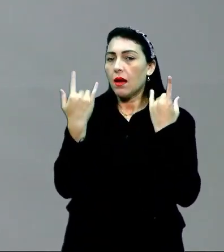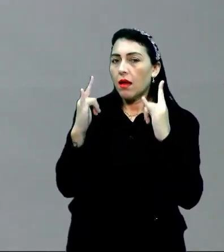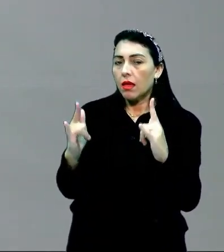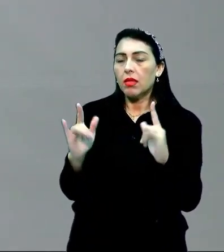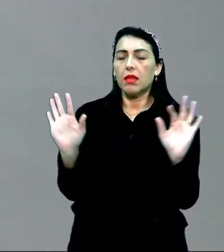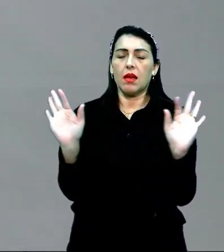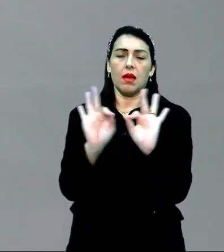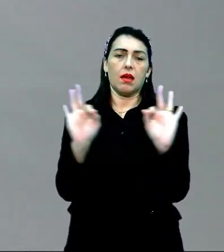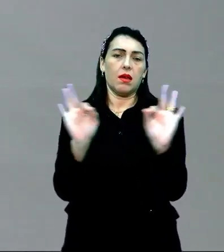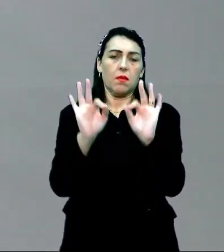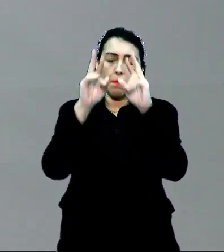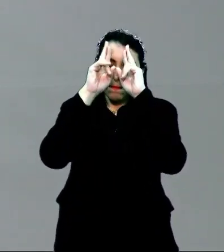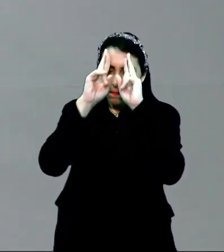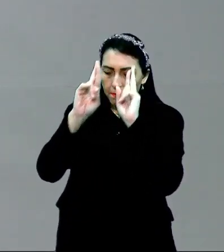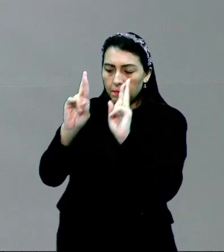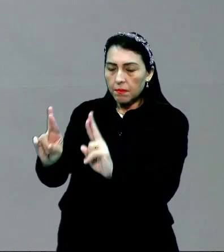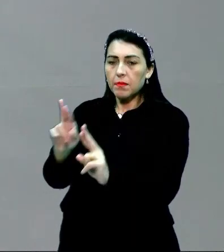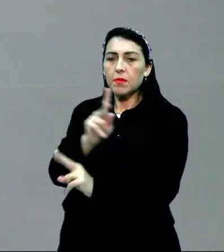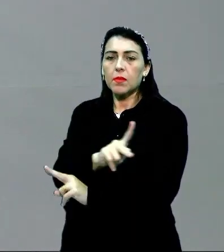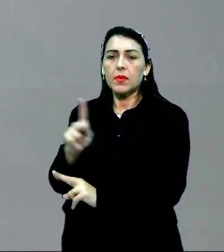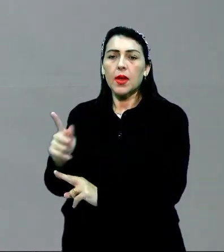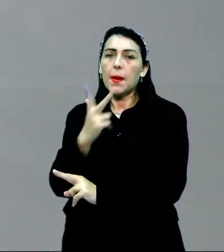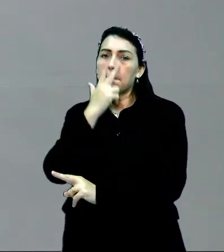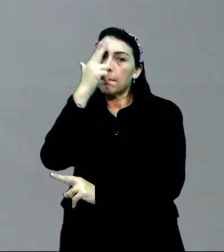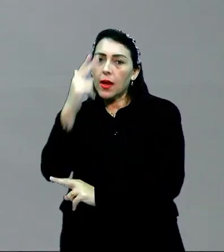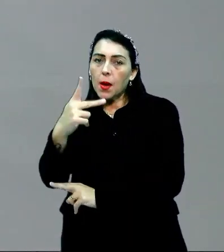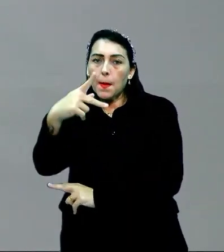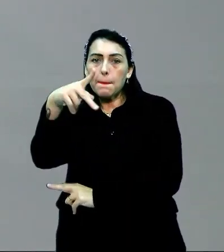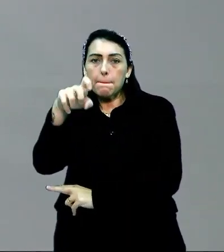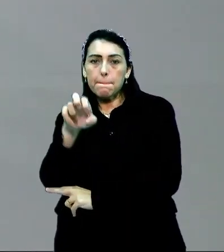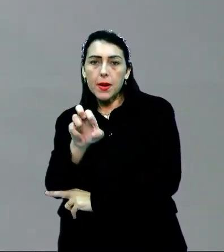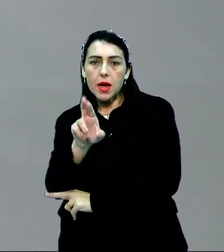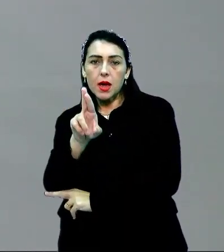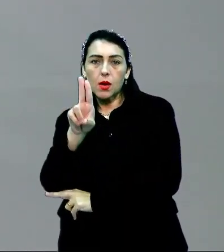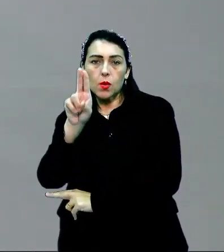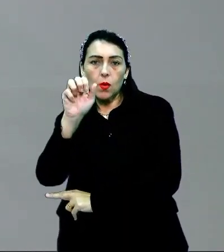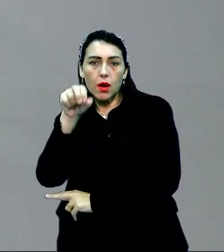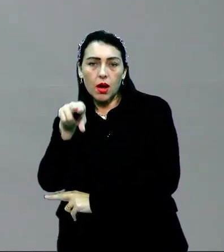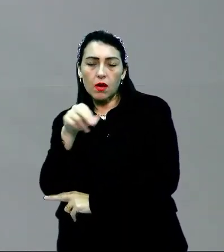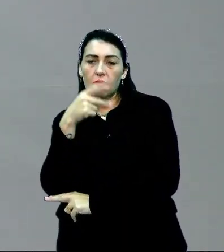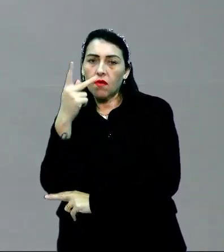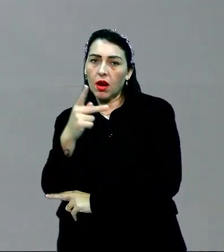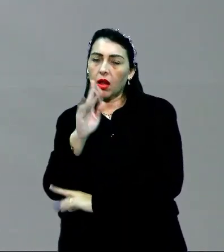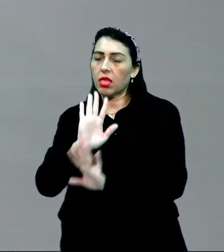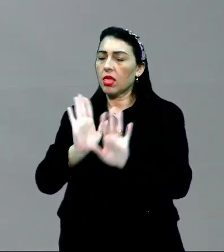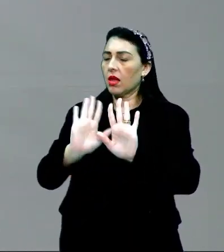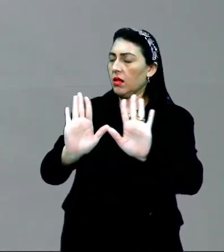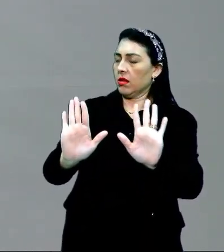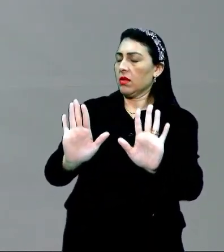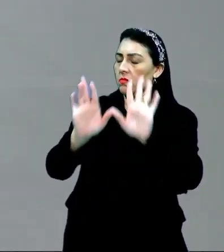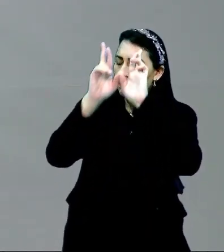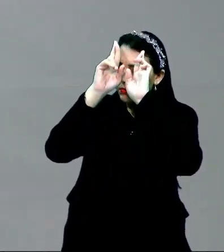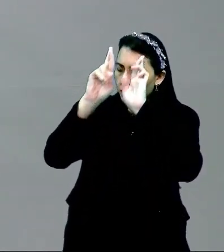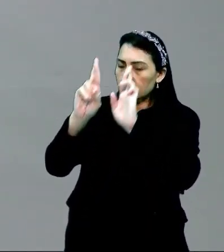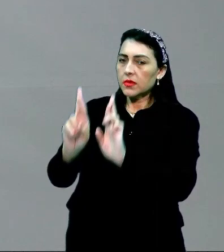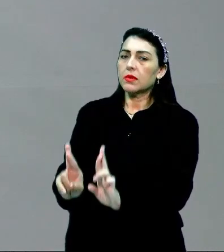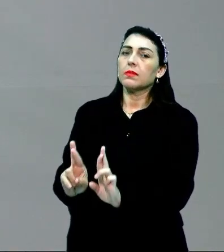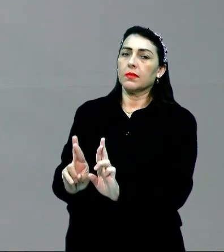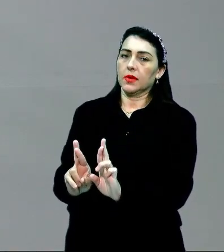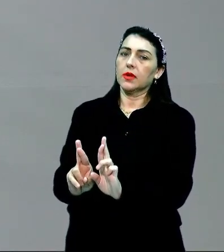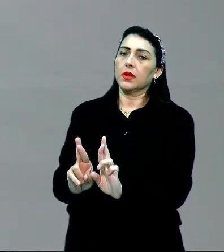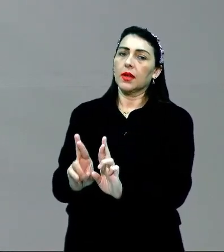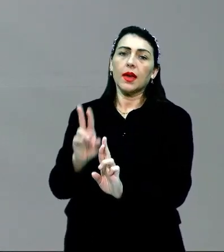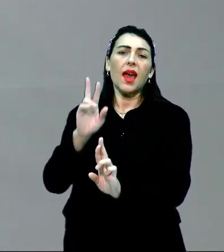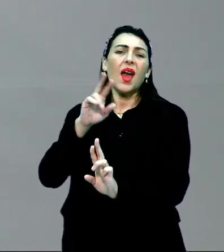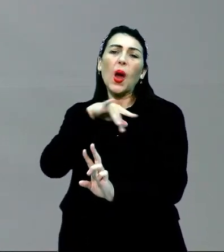né Eu costumo muito ouvir isso Professor só peço peruano falando no sentido assim pejorativo de dizer que é ruim aquele som